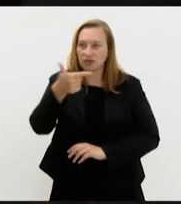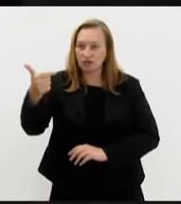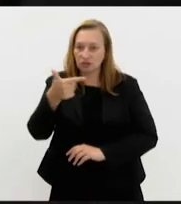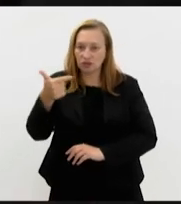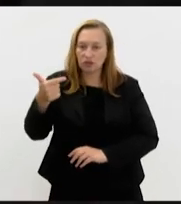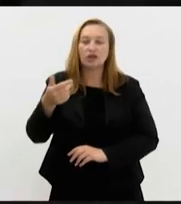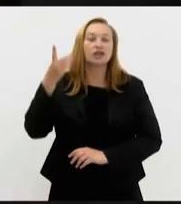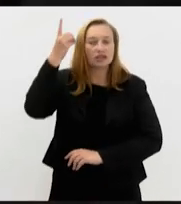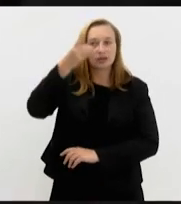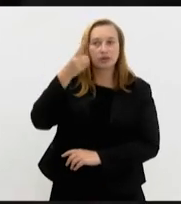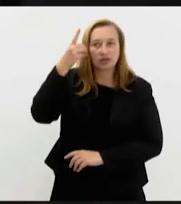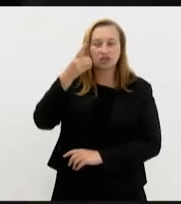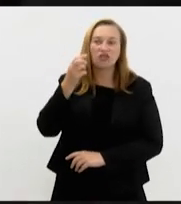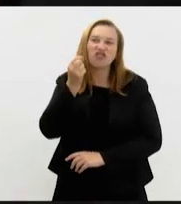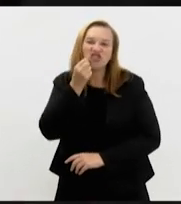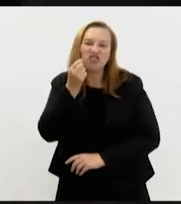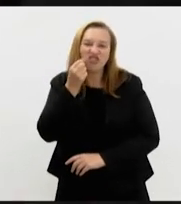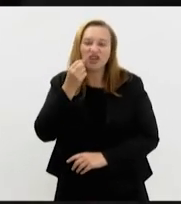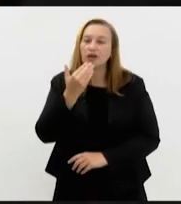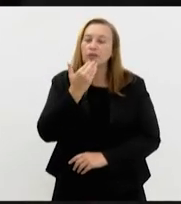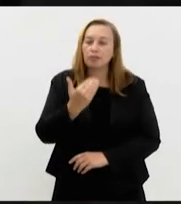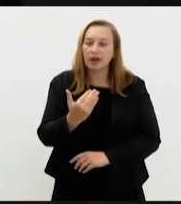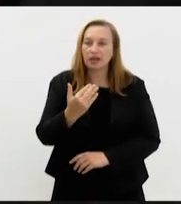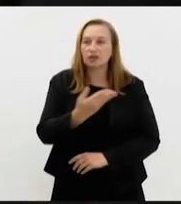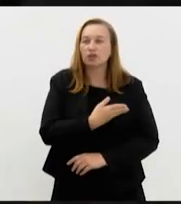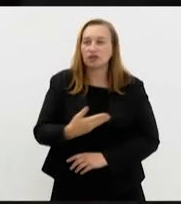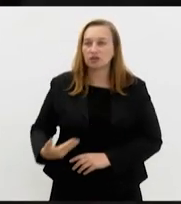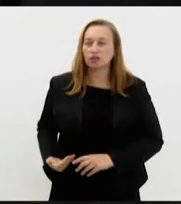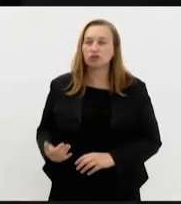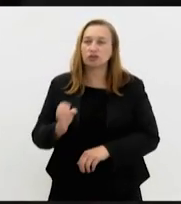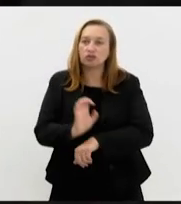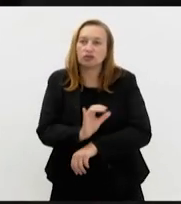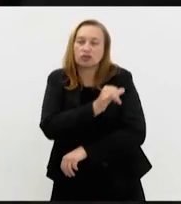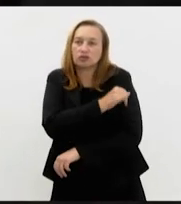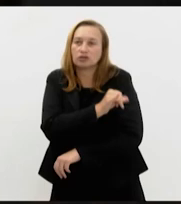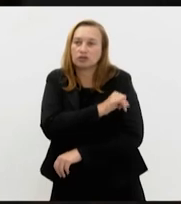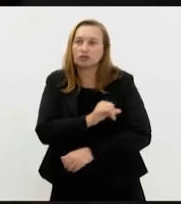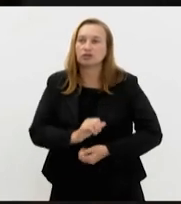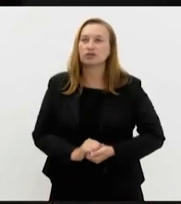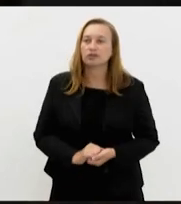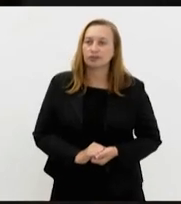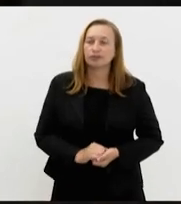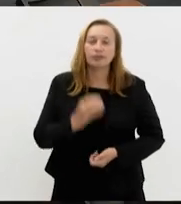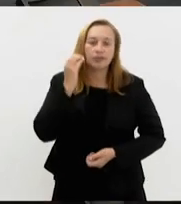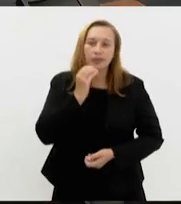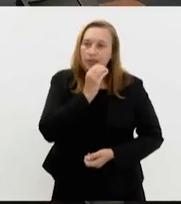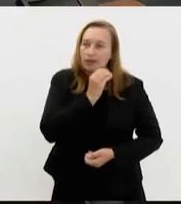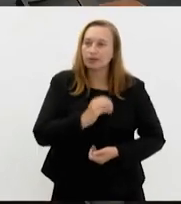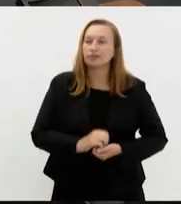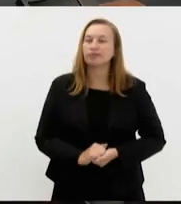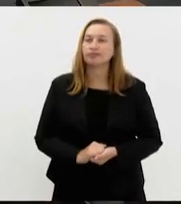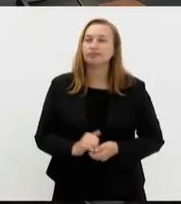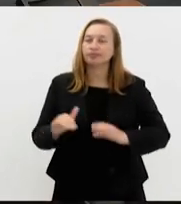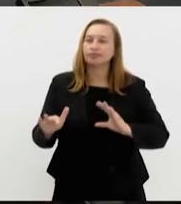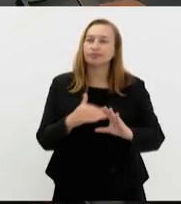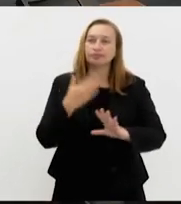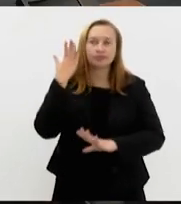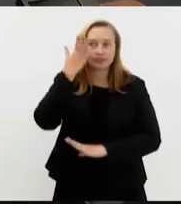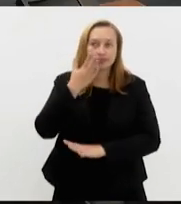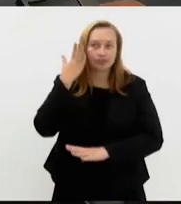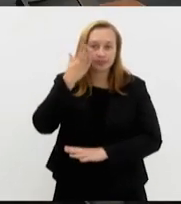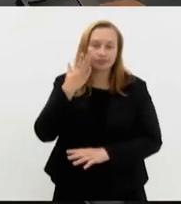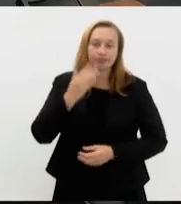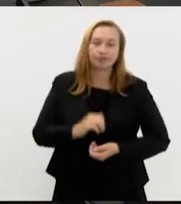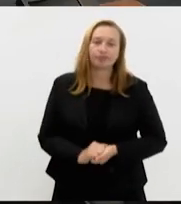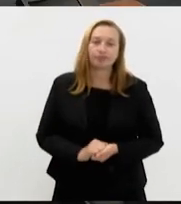2022, de autoria do deputado Giovanni Ratinho, que solicita ao excelentíssimo senhor governador do Estado do Rio de Janeiro, Cláudio Castro, o envio de mensagem expondo